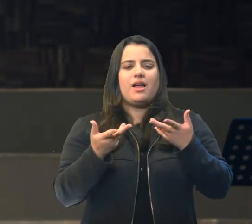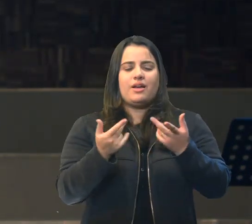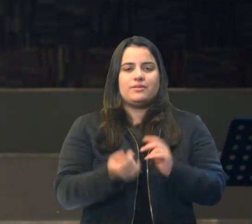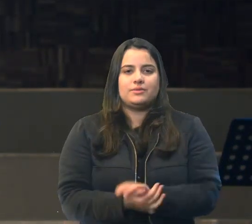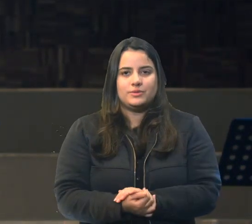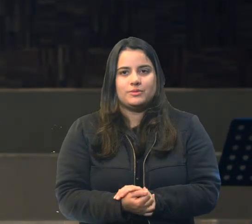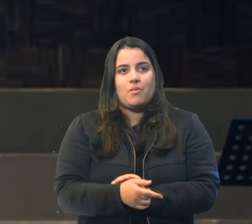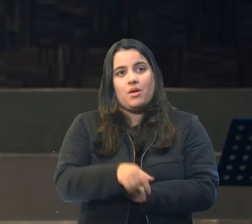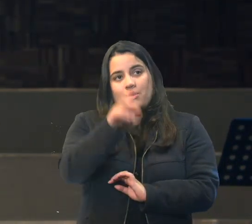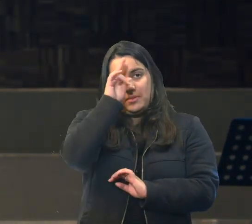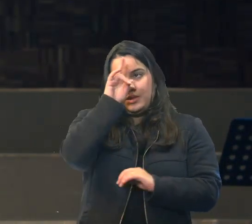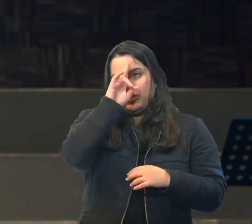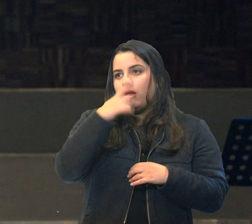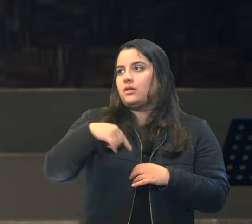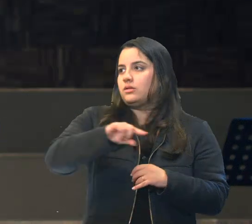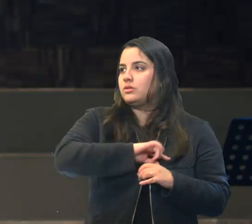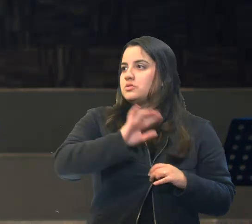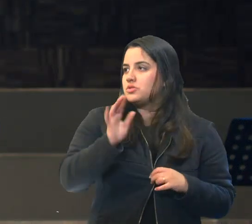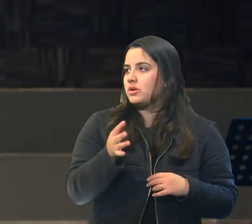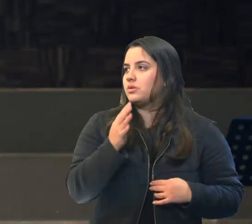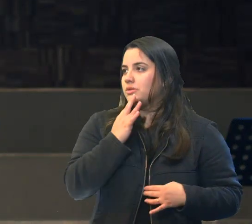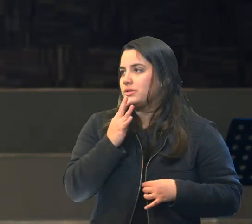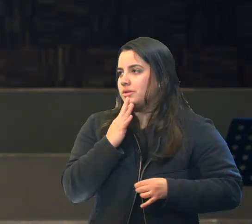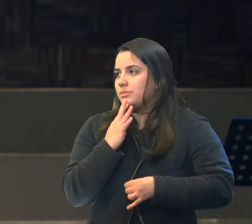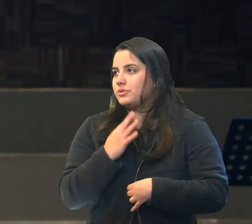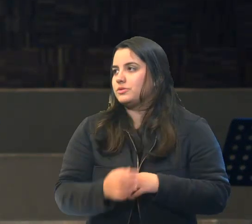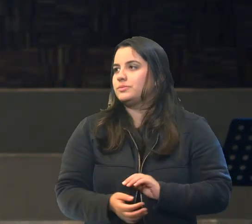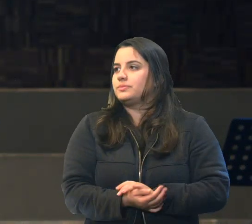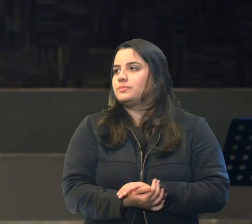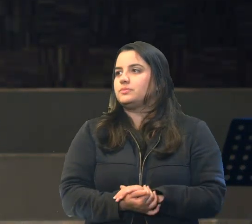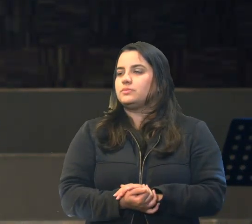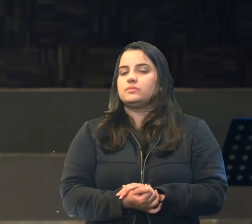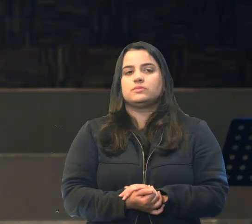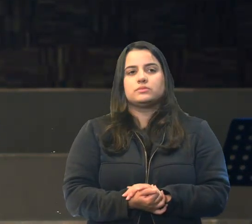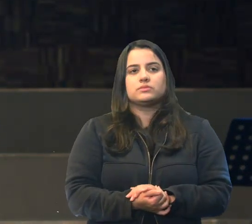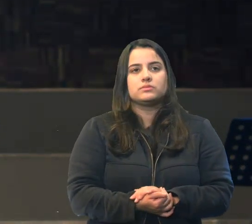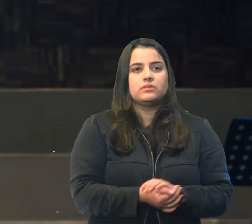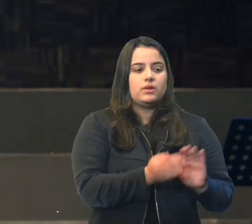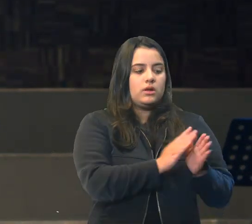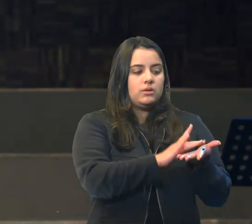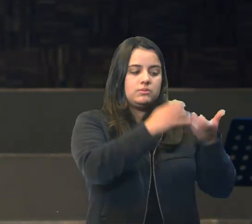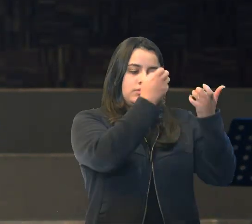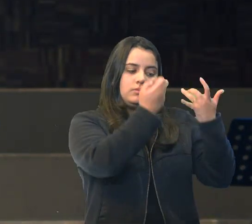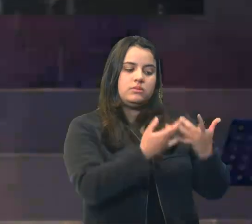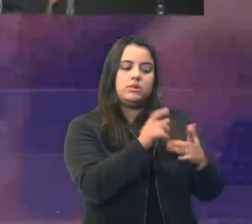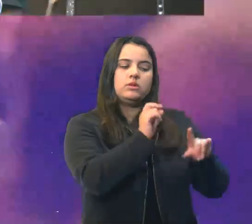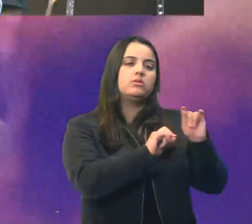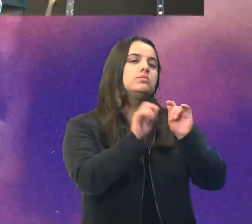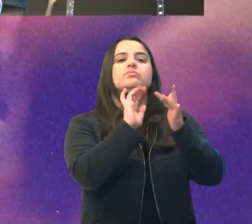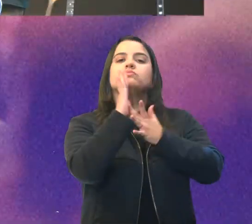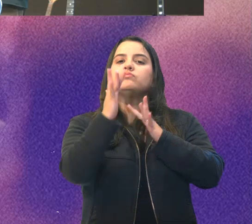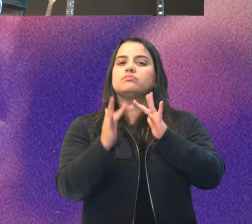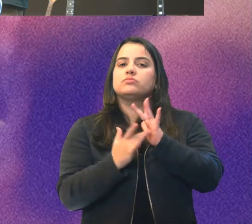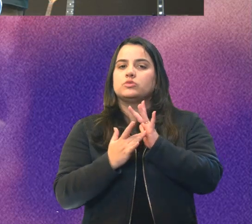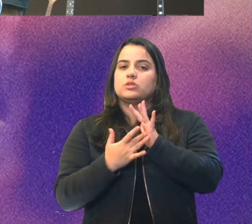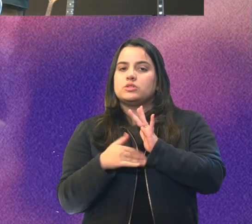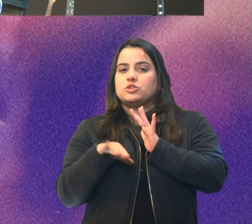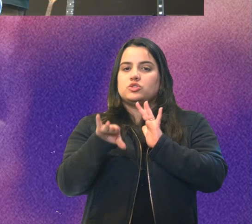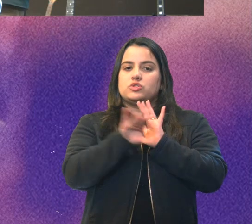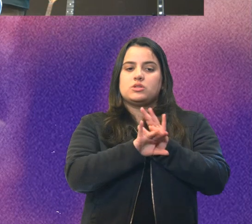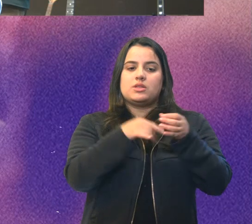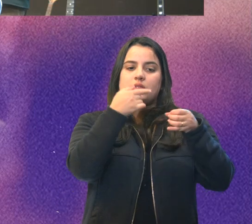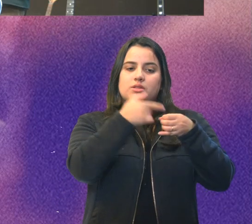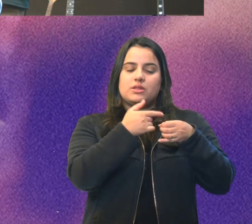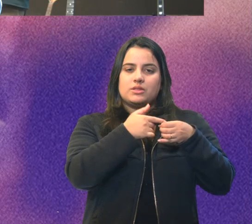história que todos nós conhecemos. A Bíblia diz que Jesus chega a Betânia 6 dias antes da Páscoa,